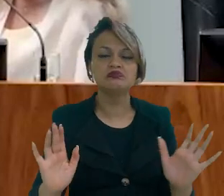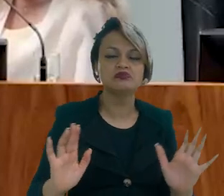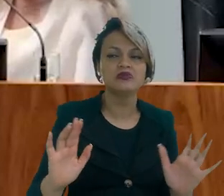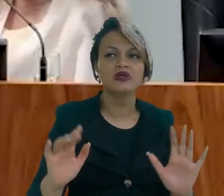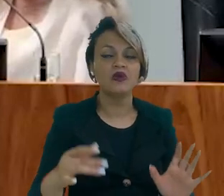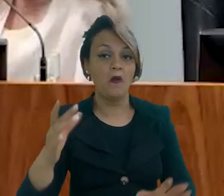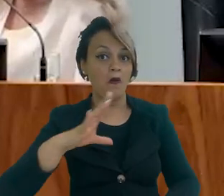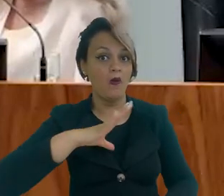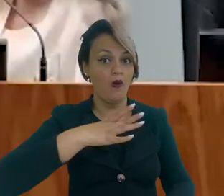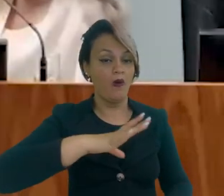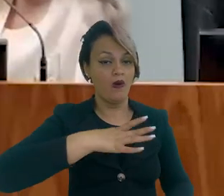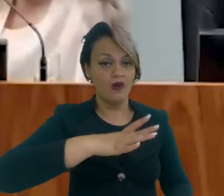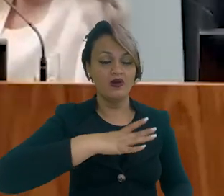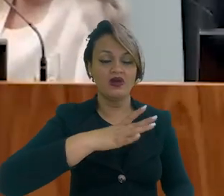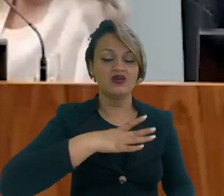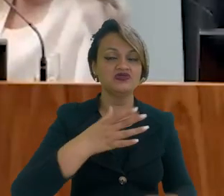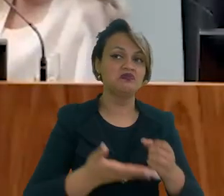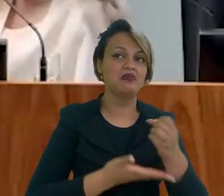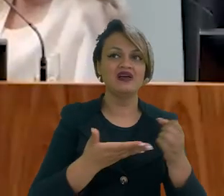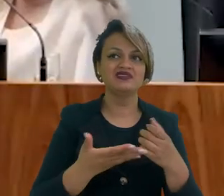escrito ainda com